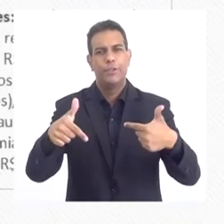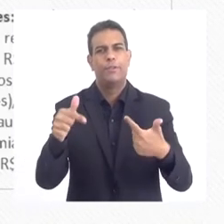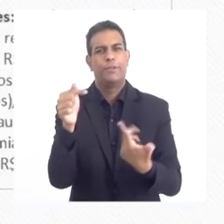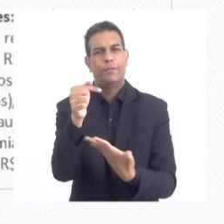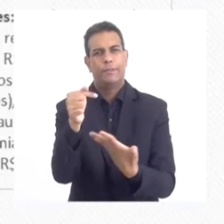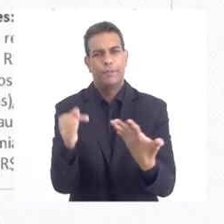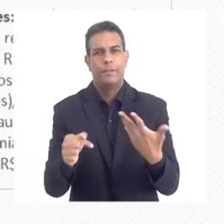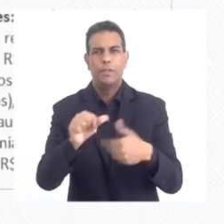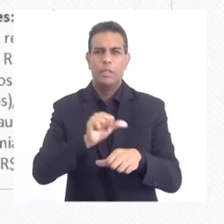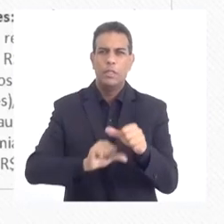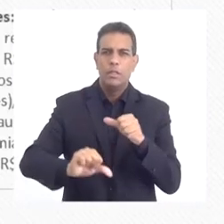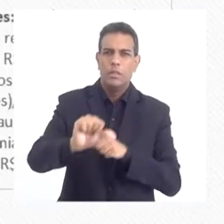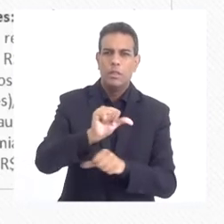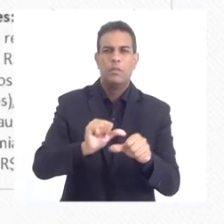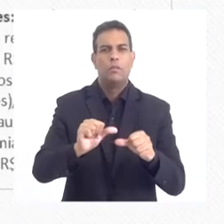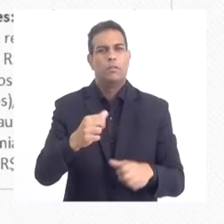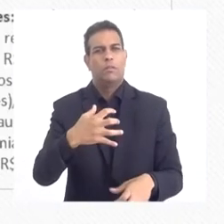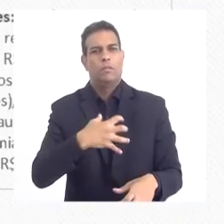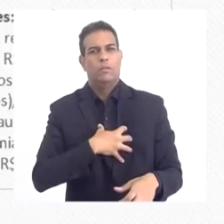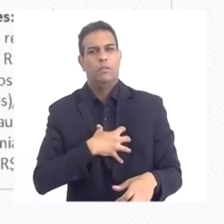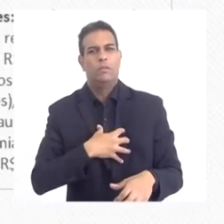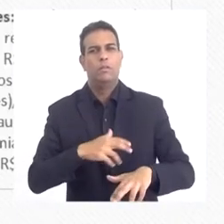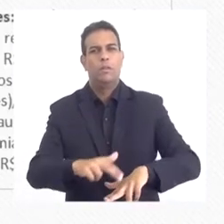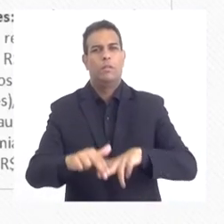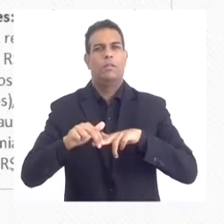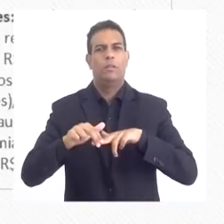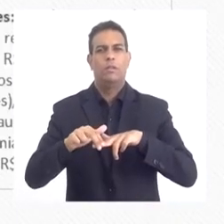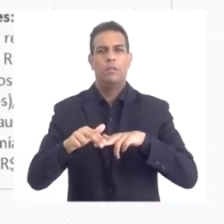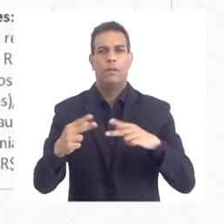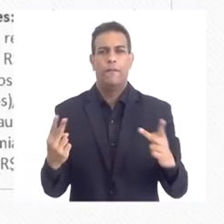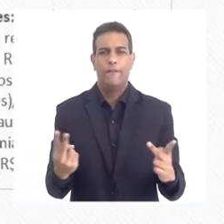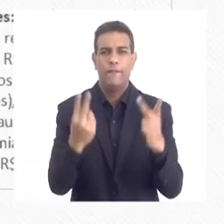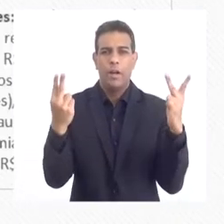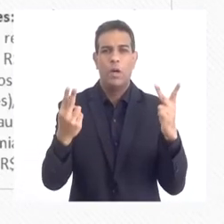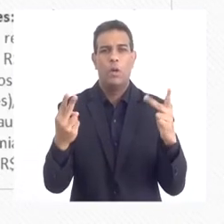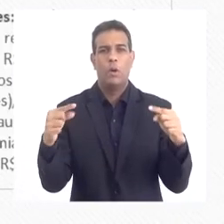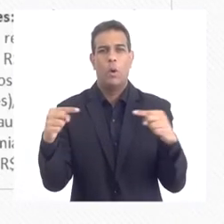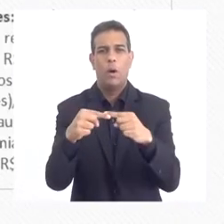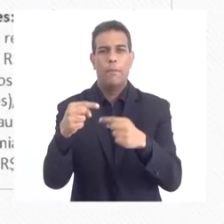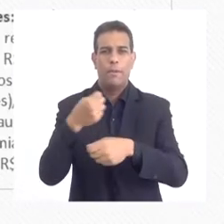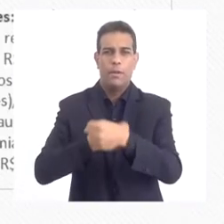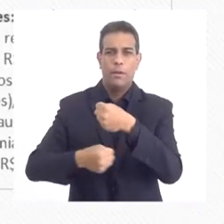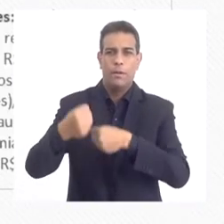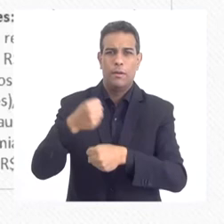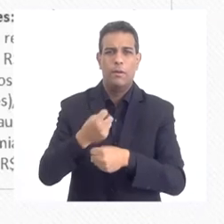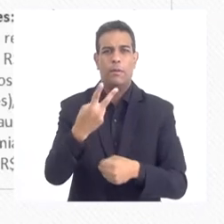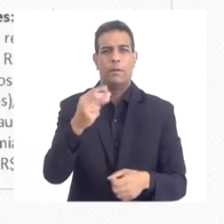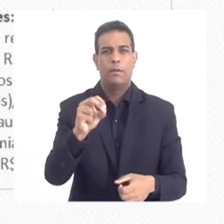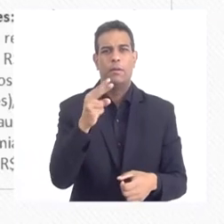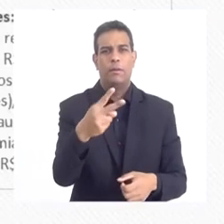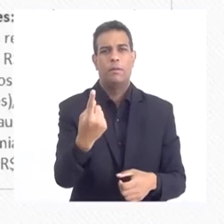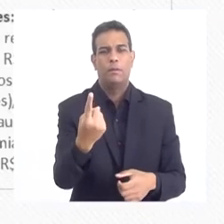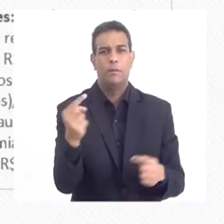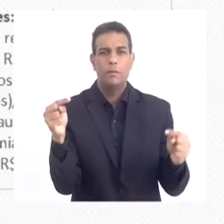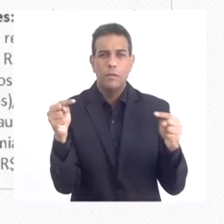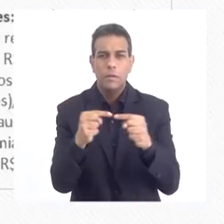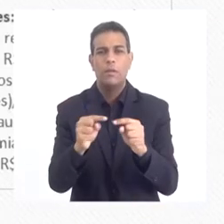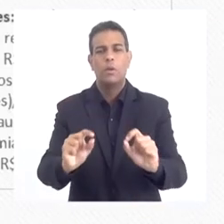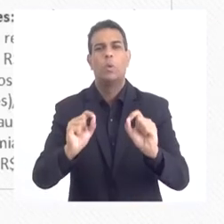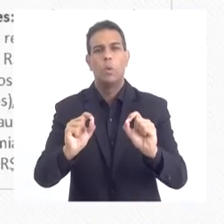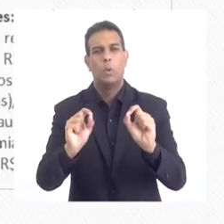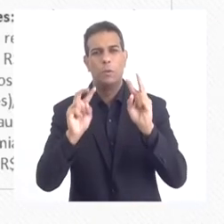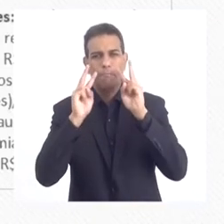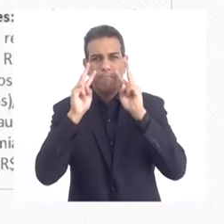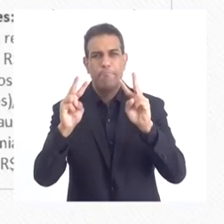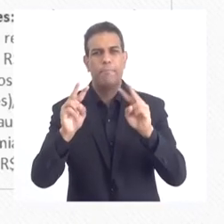ele do valor de 2021, eu equaciono e vejo que efetivamente